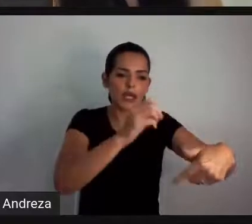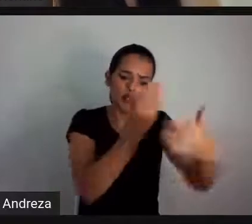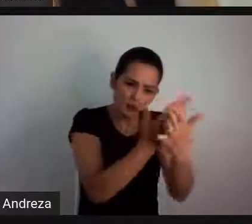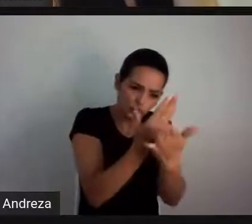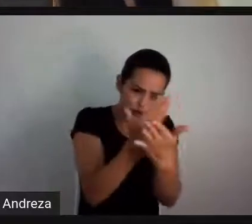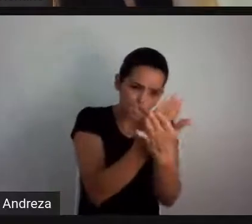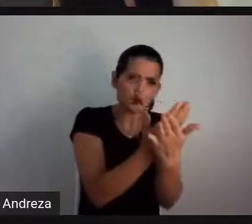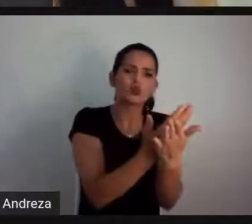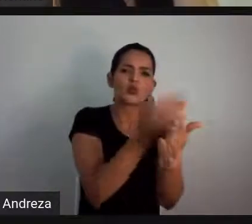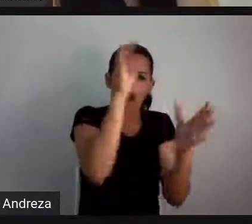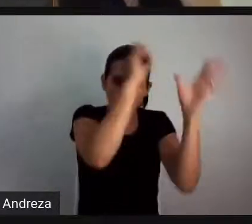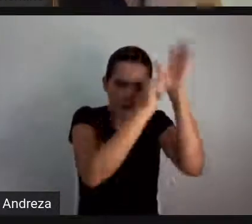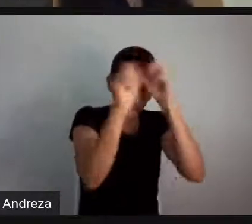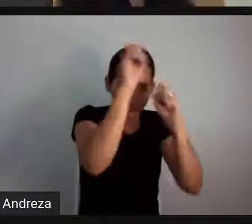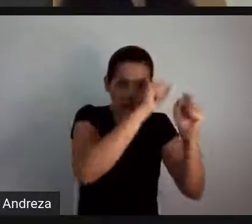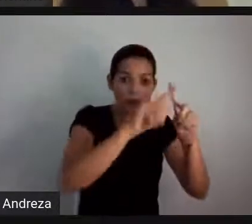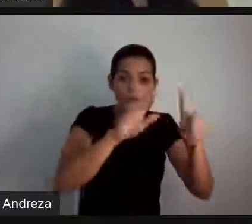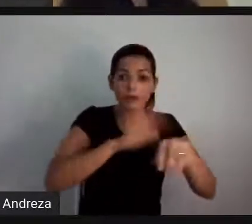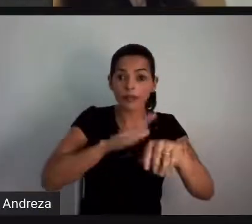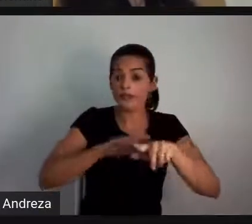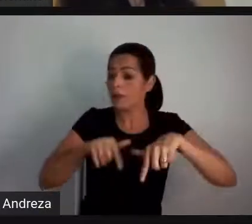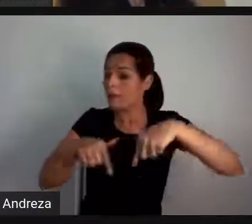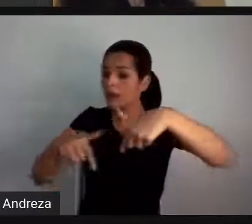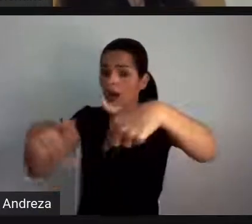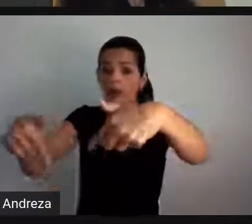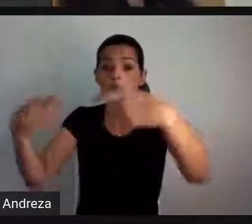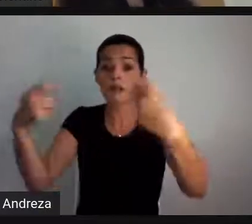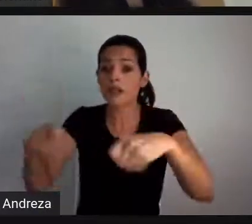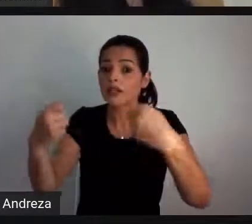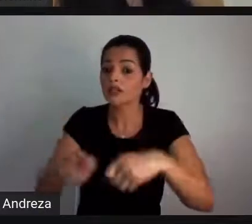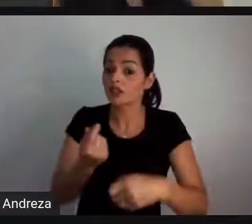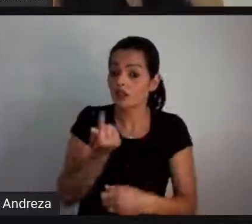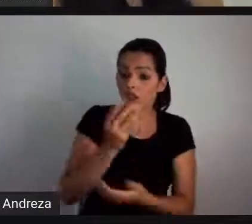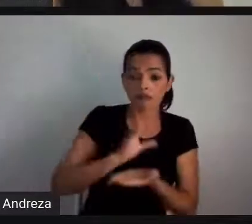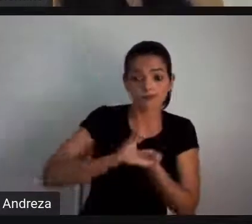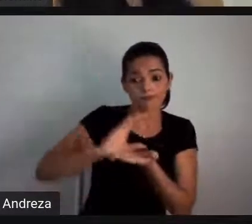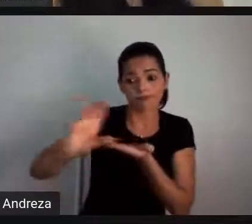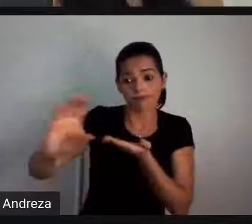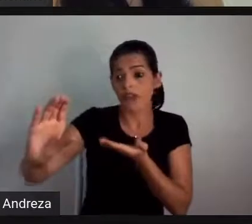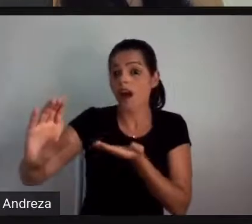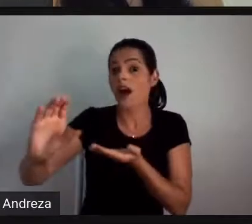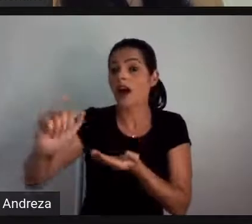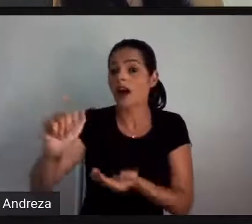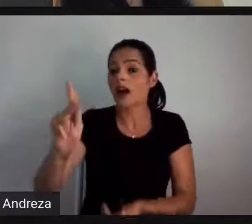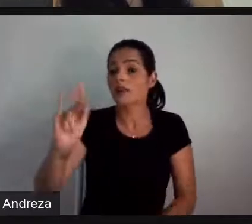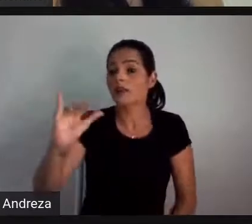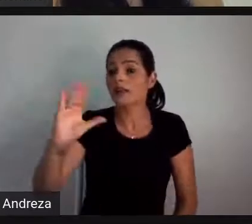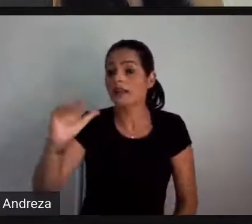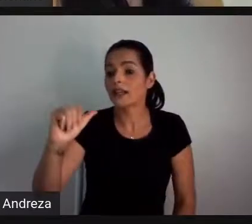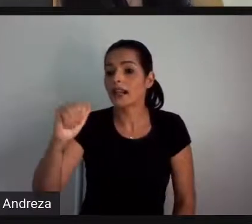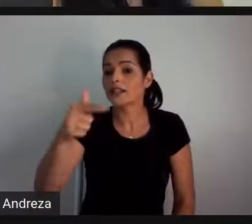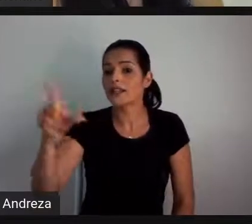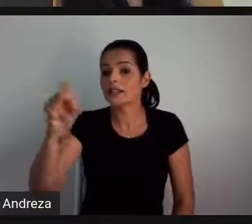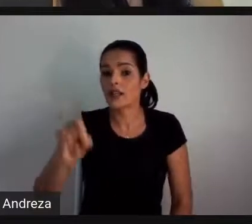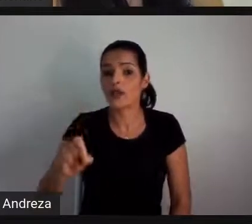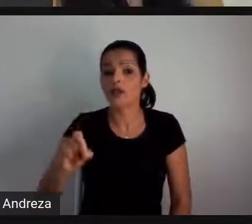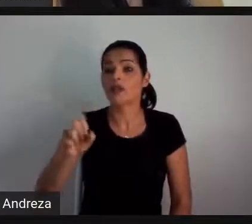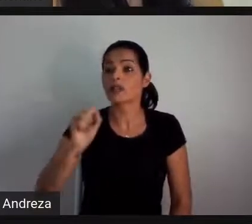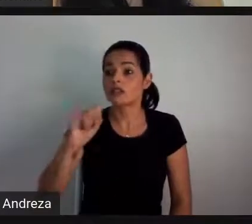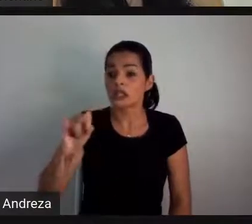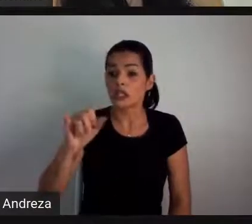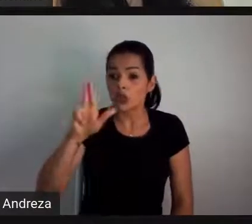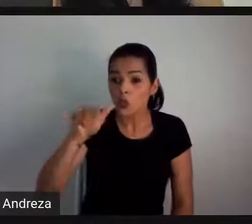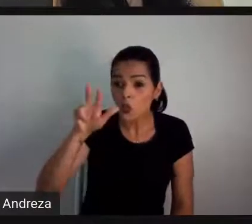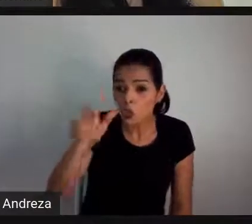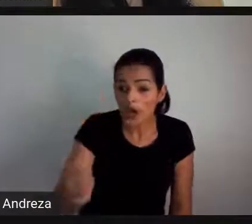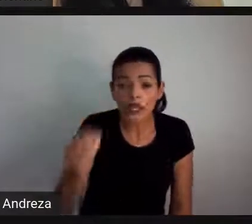você não for lá, não aplicar, não pegar seu dinheiro, não colocar, se você não fizer a TED para a corretora, você nunca vai se sentir